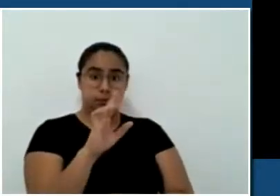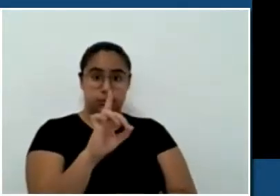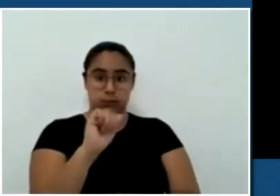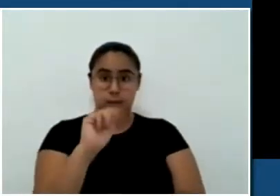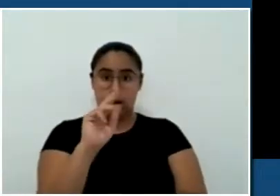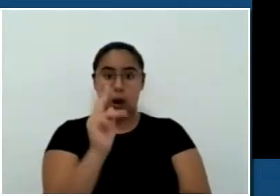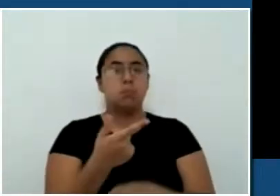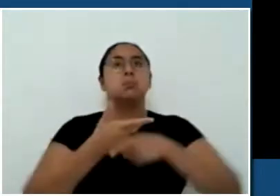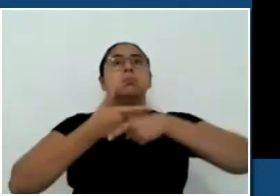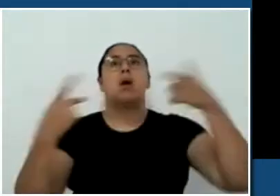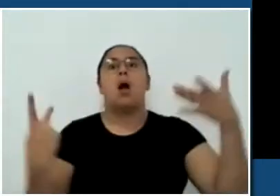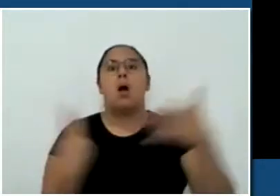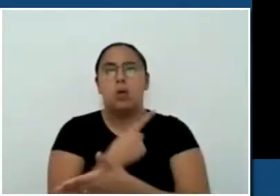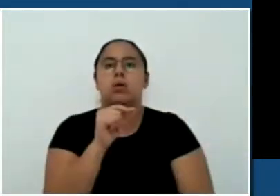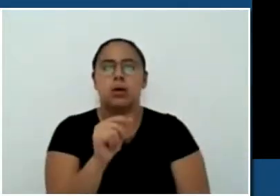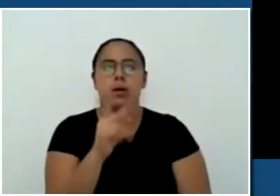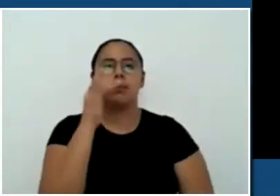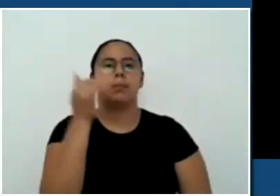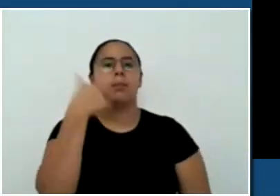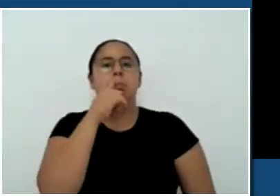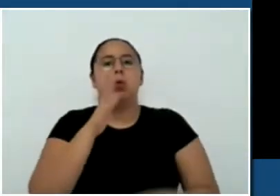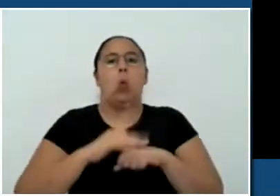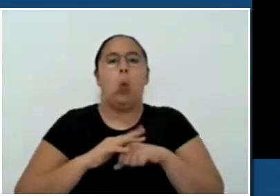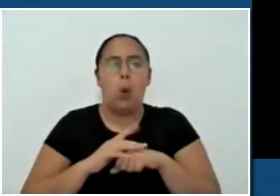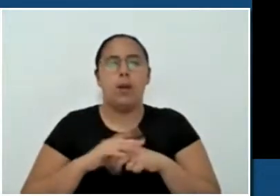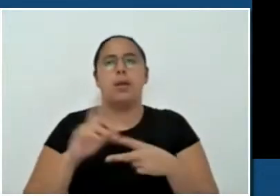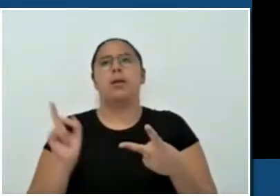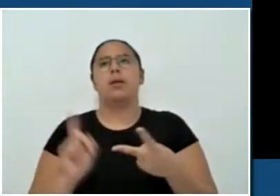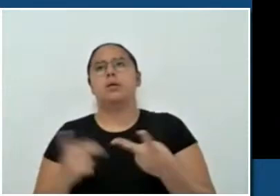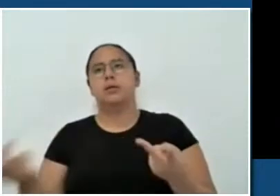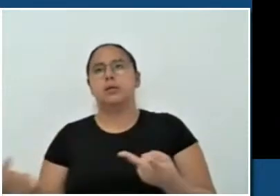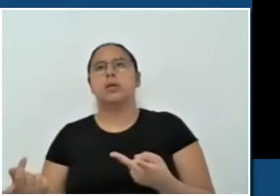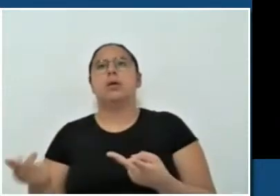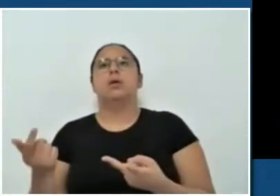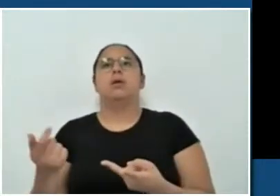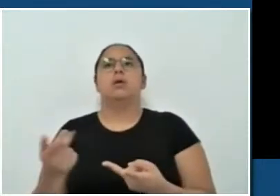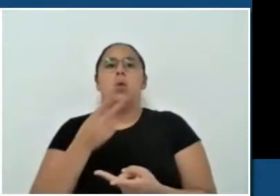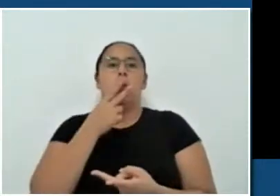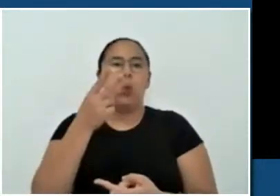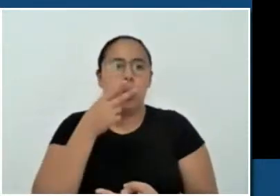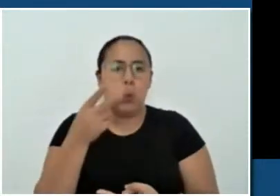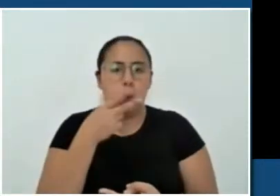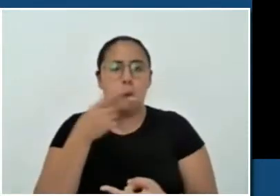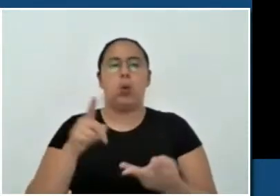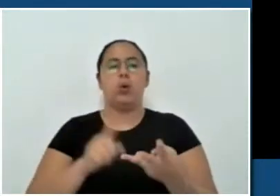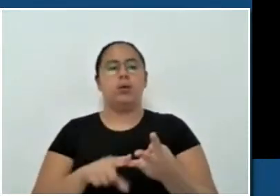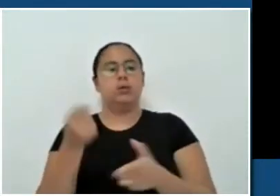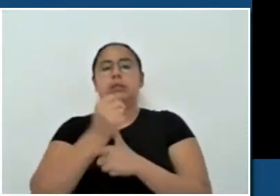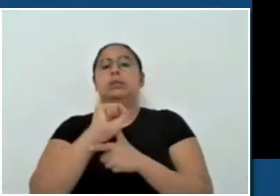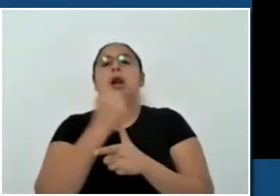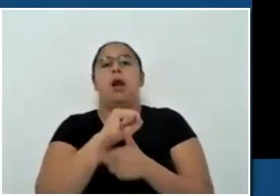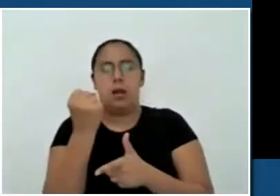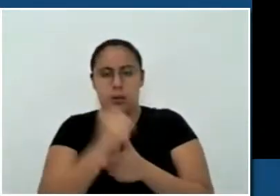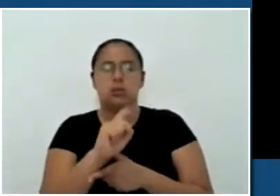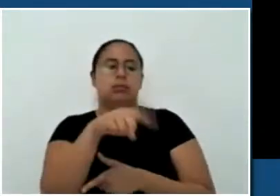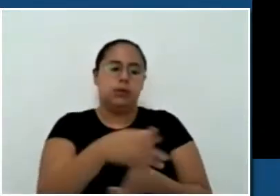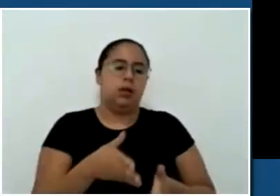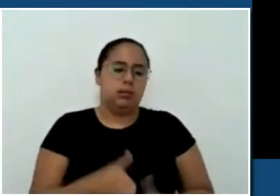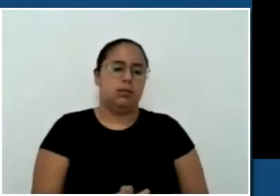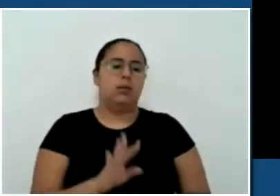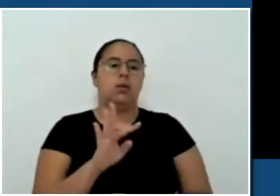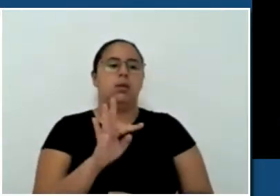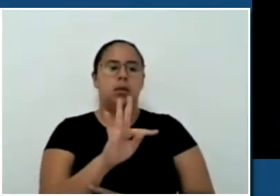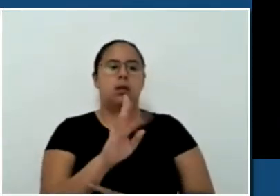doenças maternas, uso de cigarro e o estresse, como causas de TDAH, riscos diferentes.